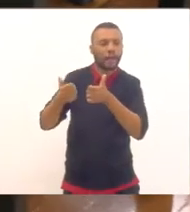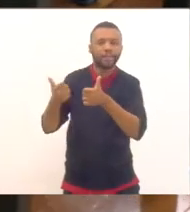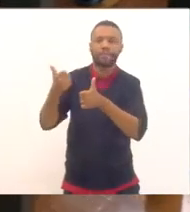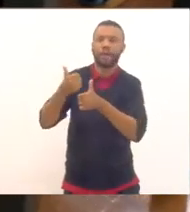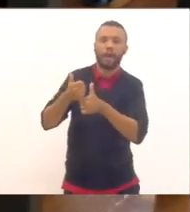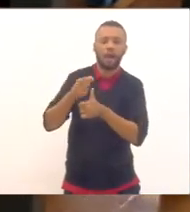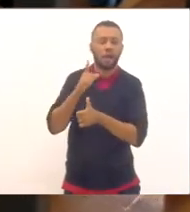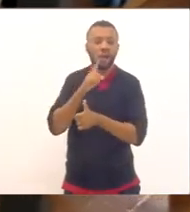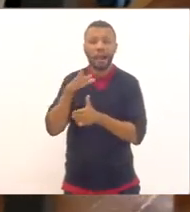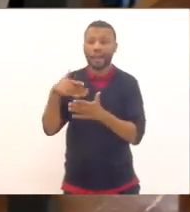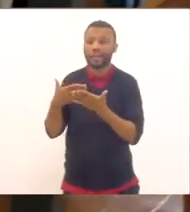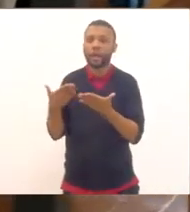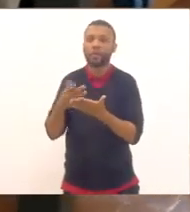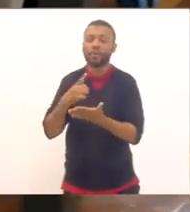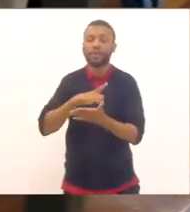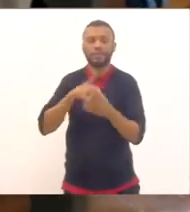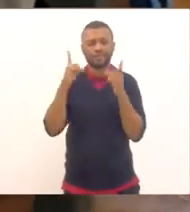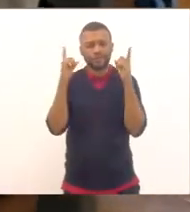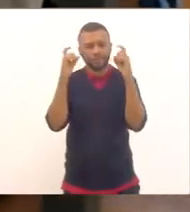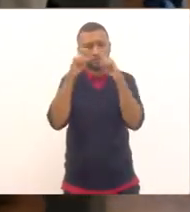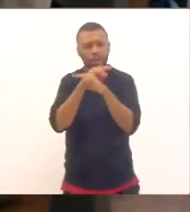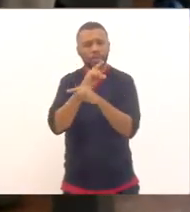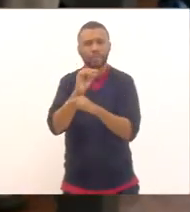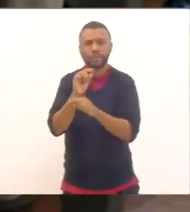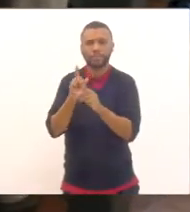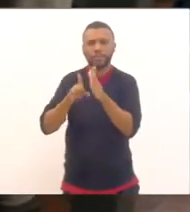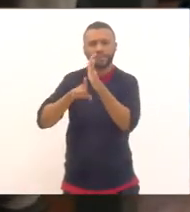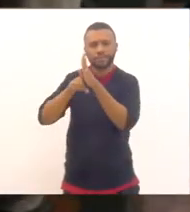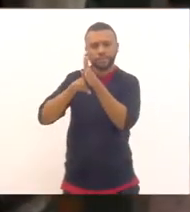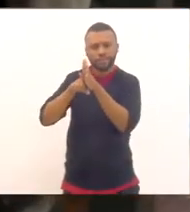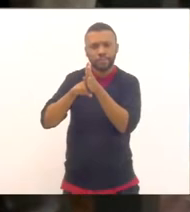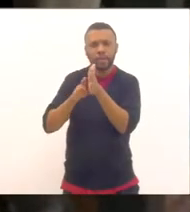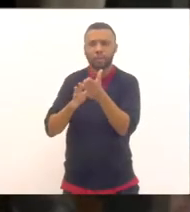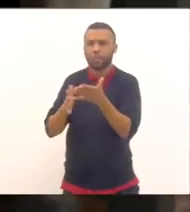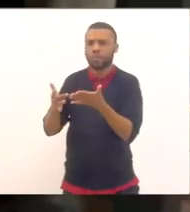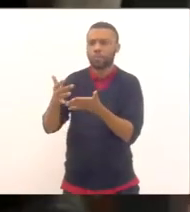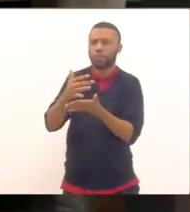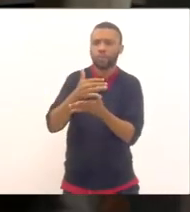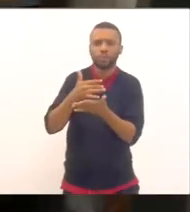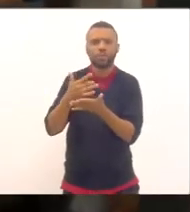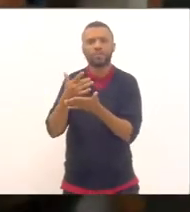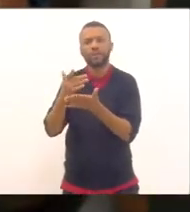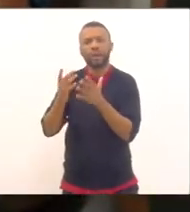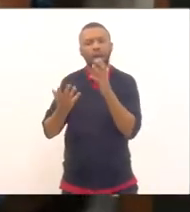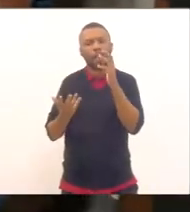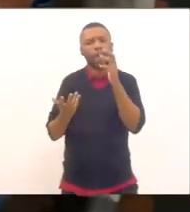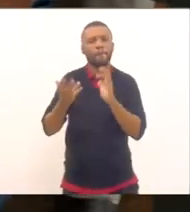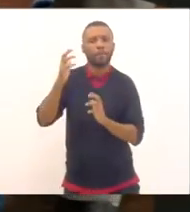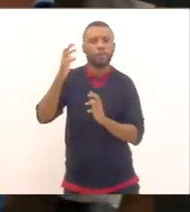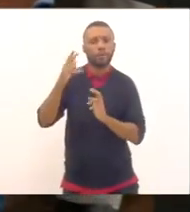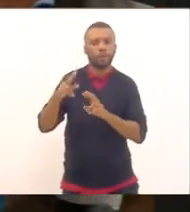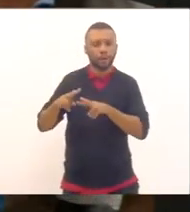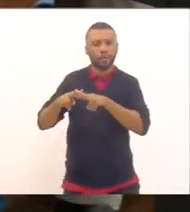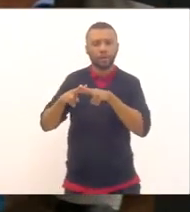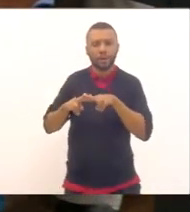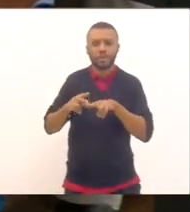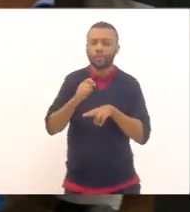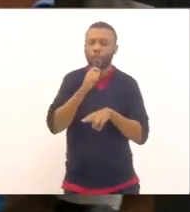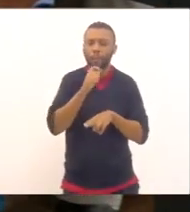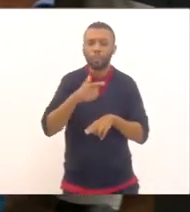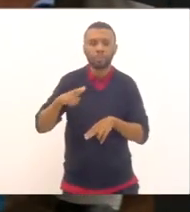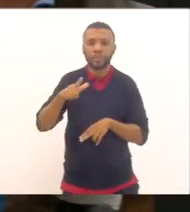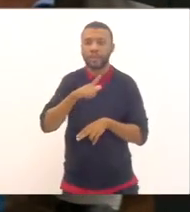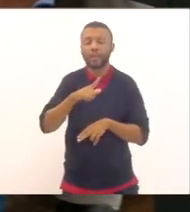até hoje o gente tem muita dificuldade de fazer um levantamento de incidência por conta de não